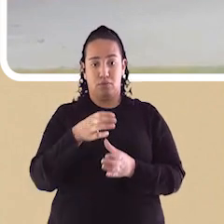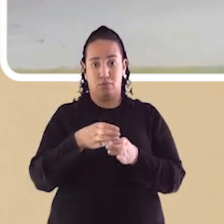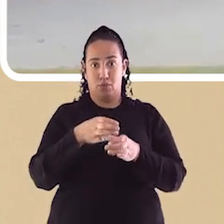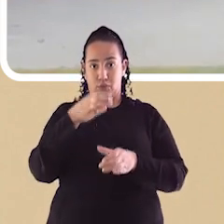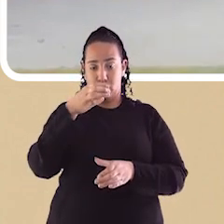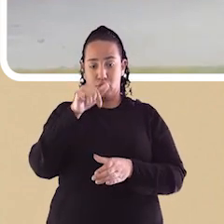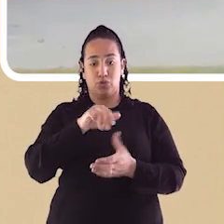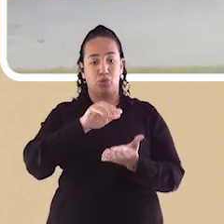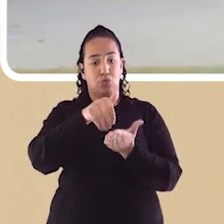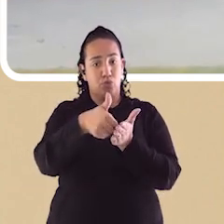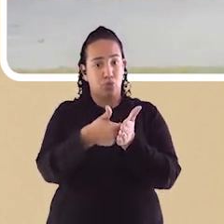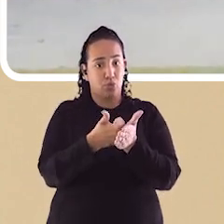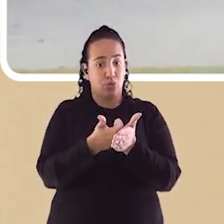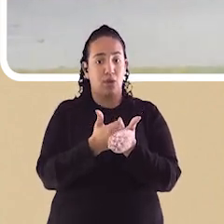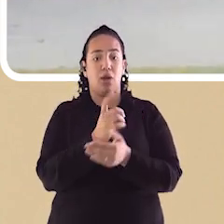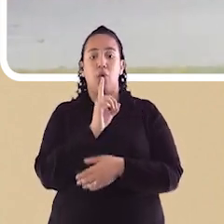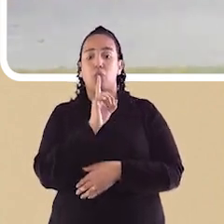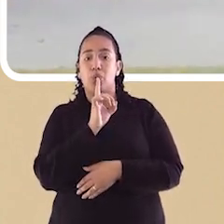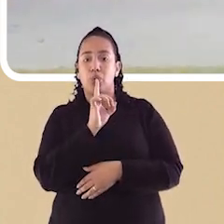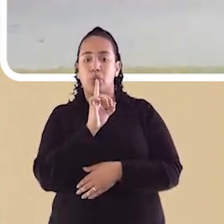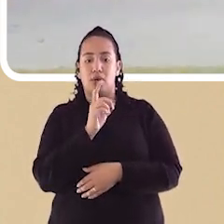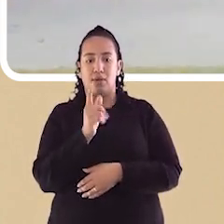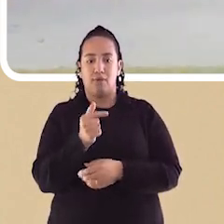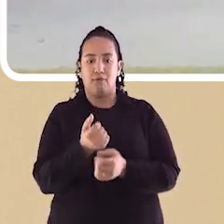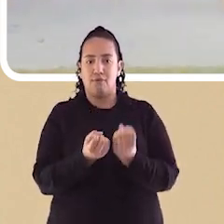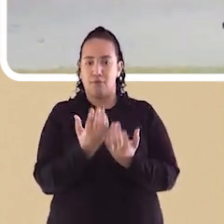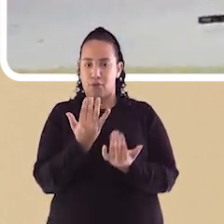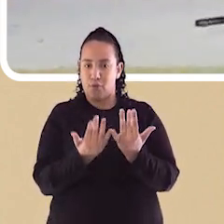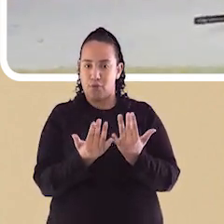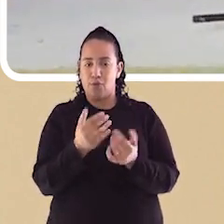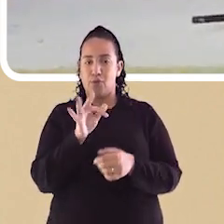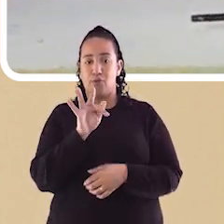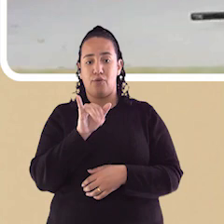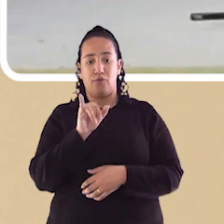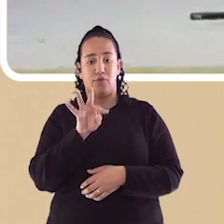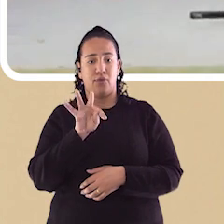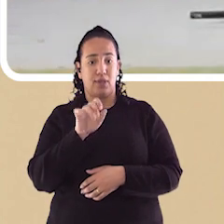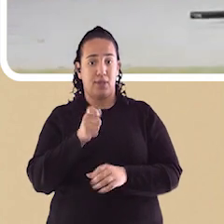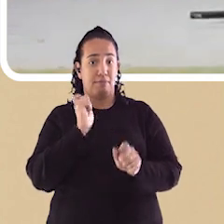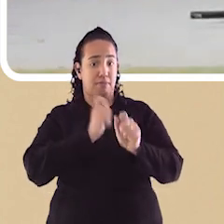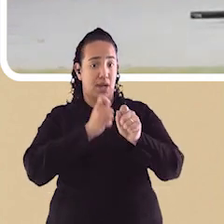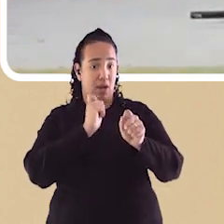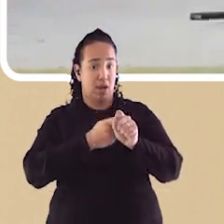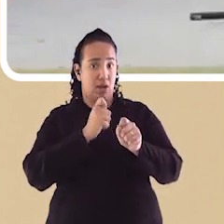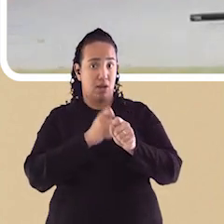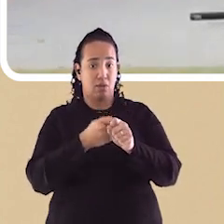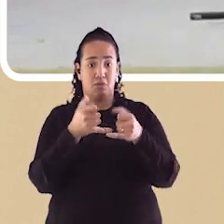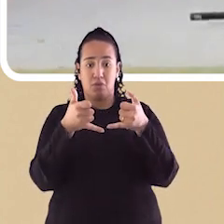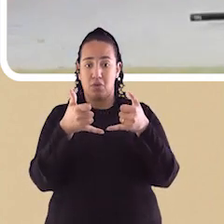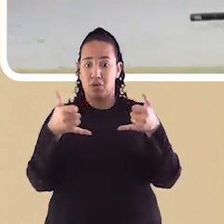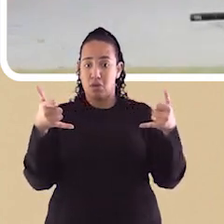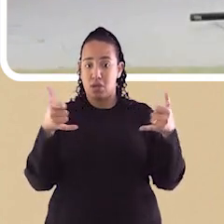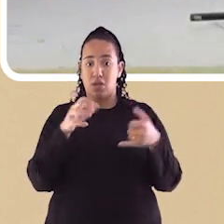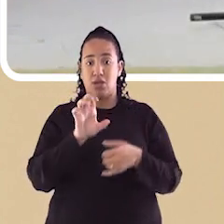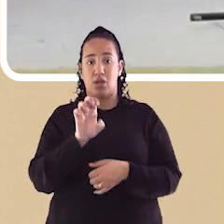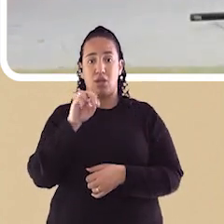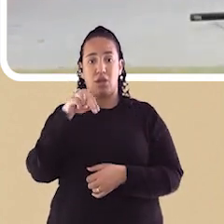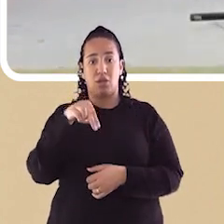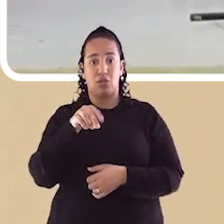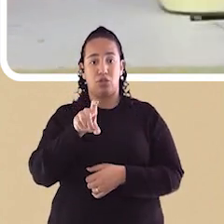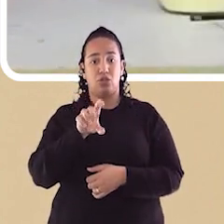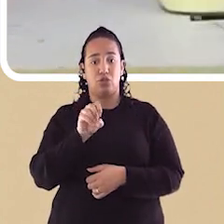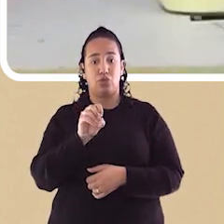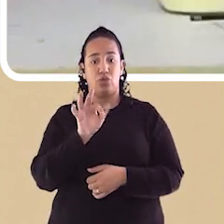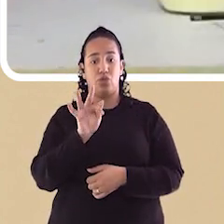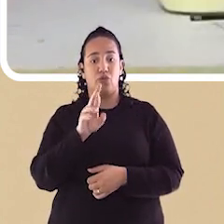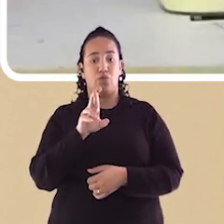usar uma colherzinha, vela, acendedor, fita adesiva, um prego, arame,